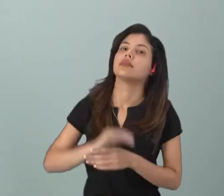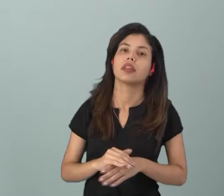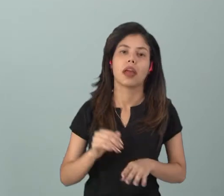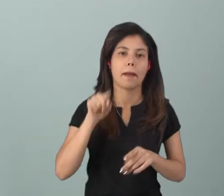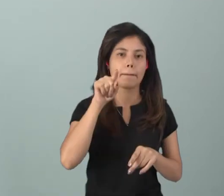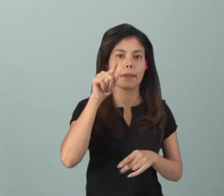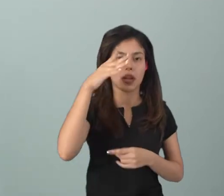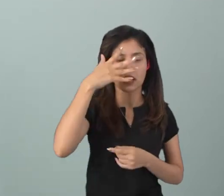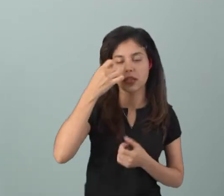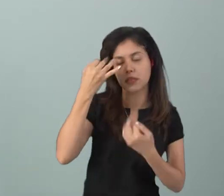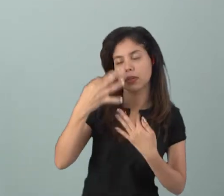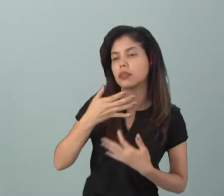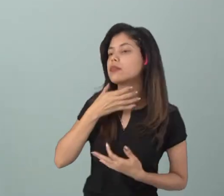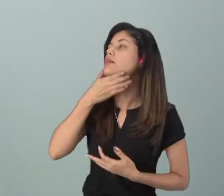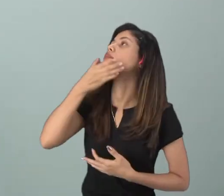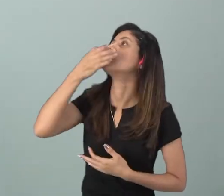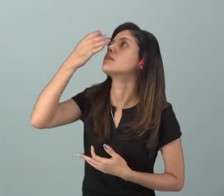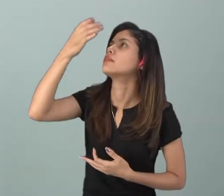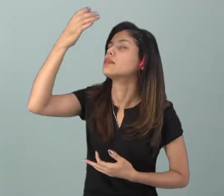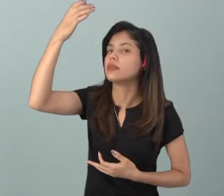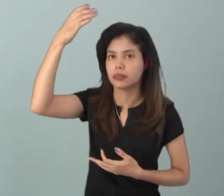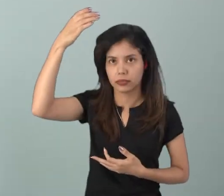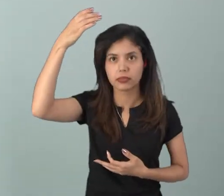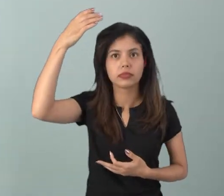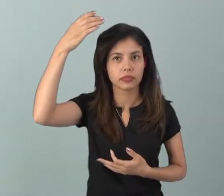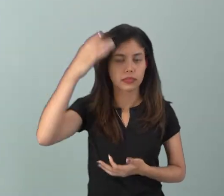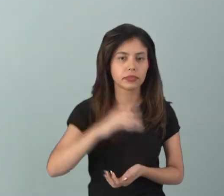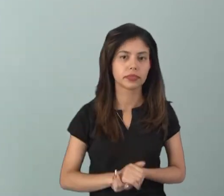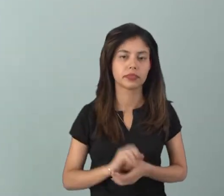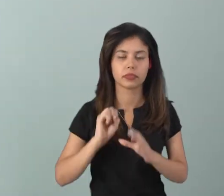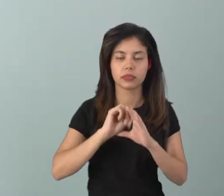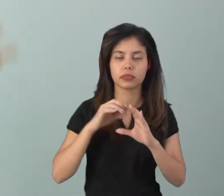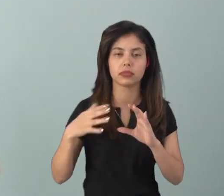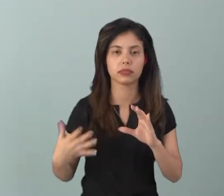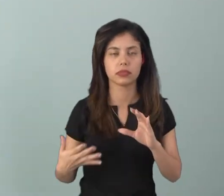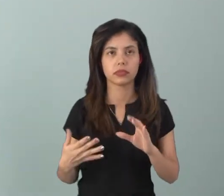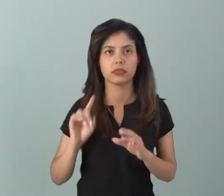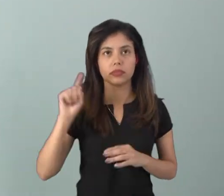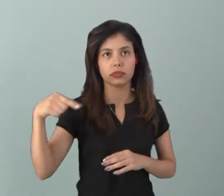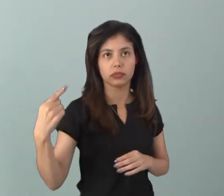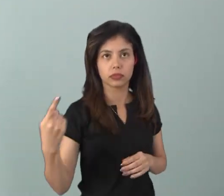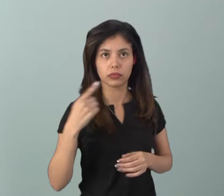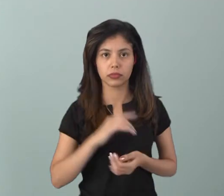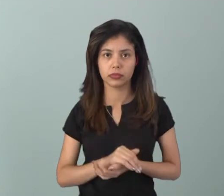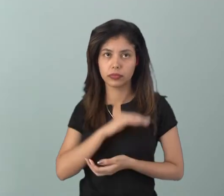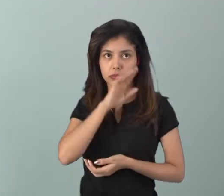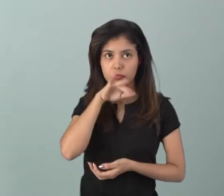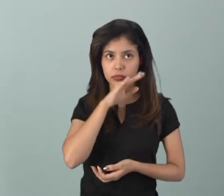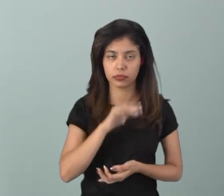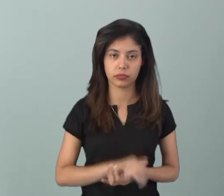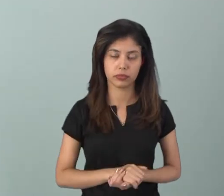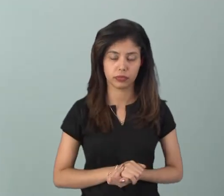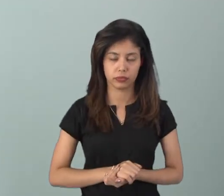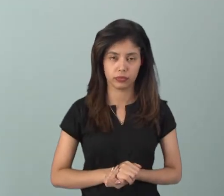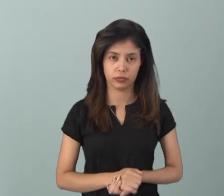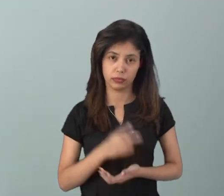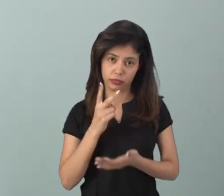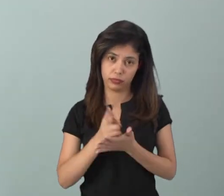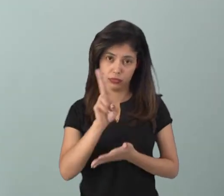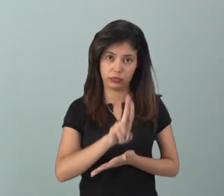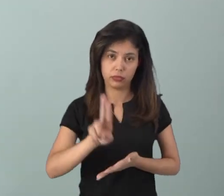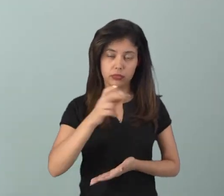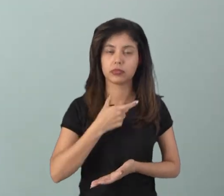pescoço, o pescoço acabou acompanhando esse processo e acabou passando essa característica para os outros indivíduos. Ou seja, de tanto